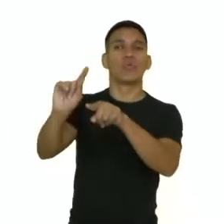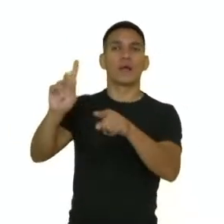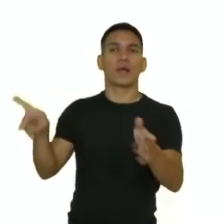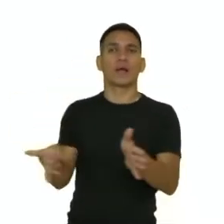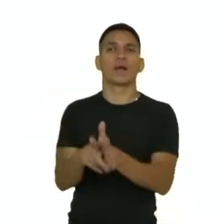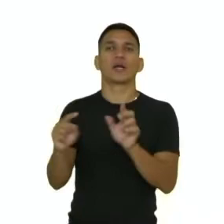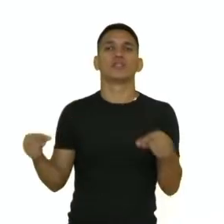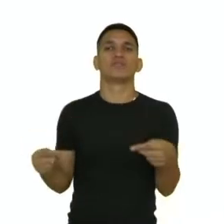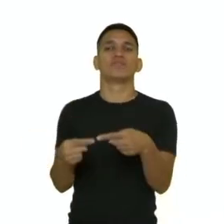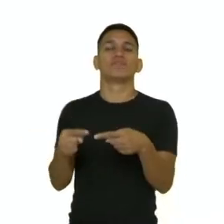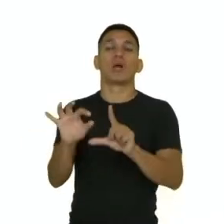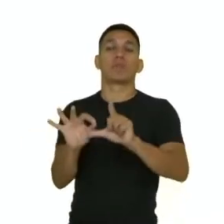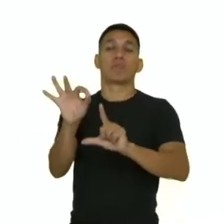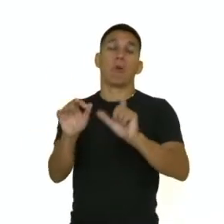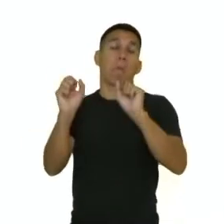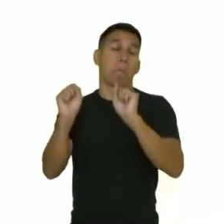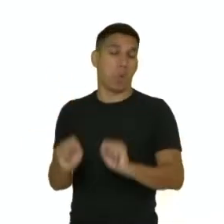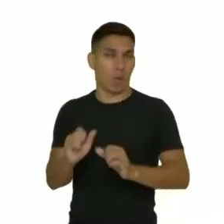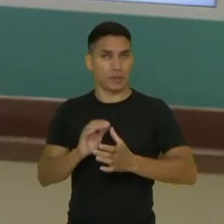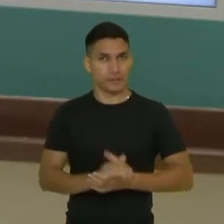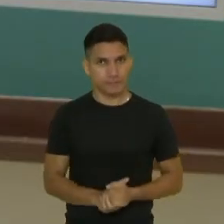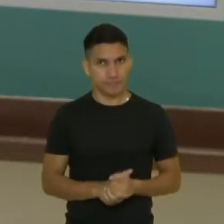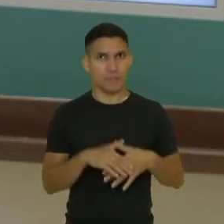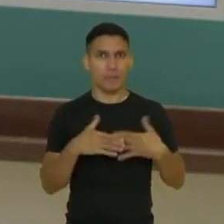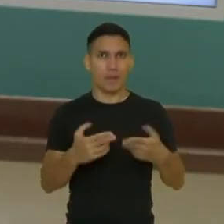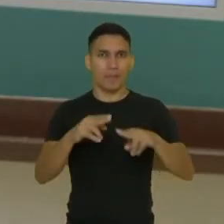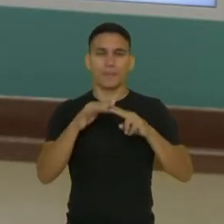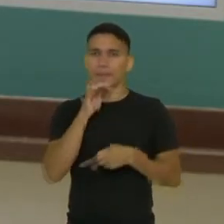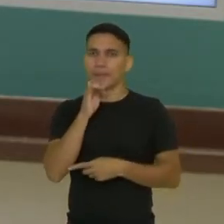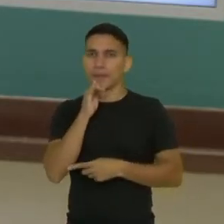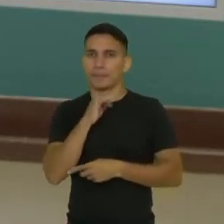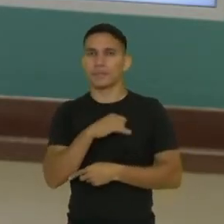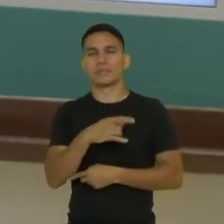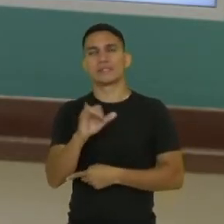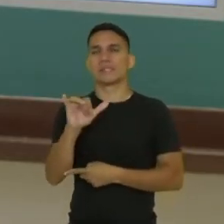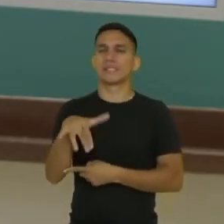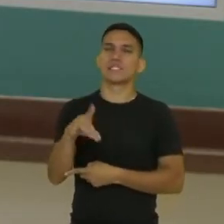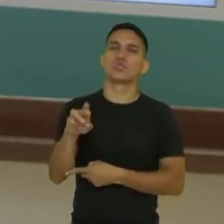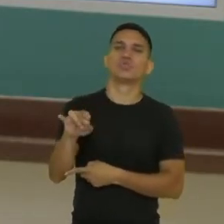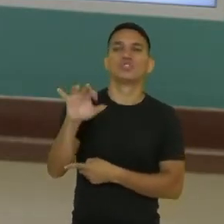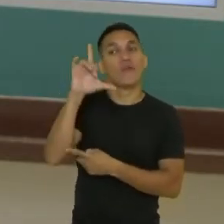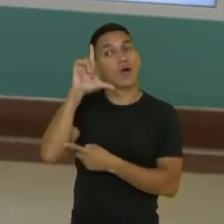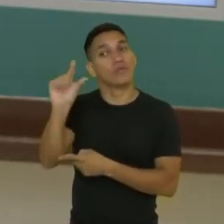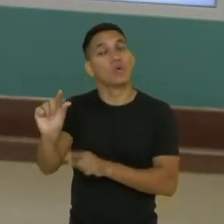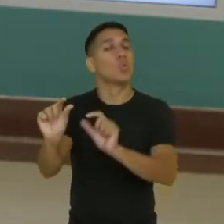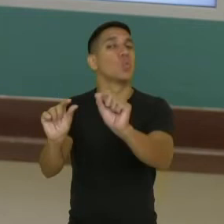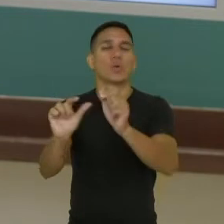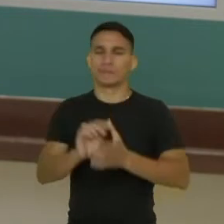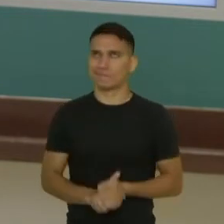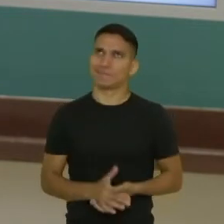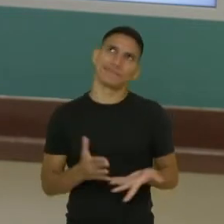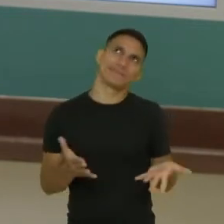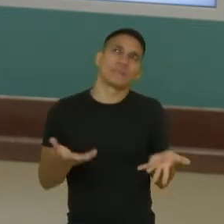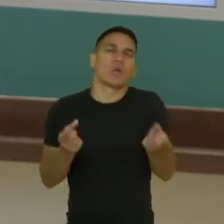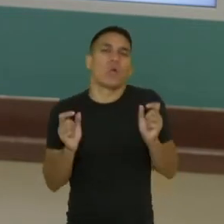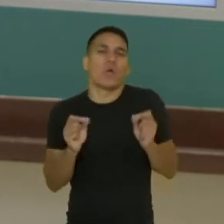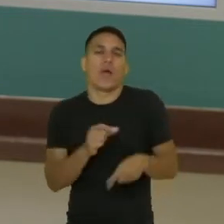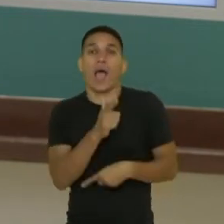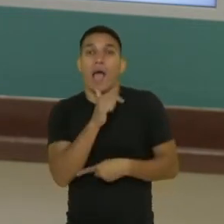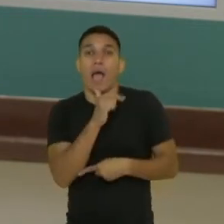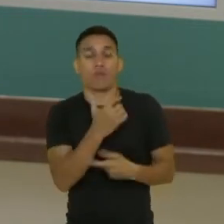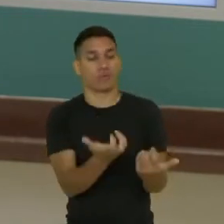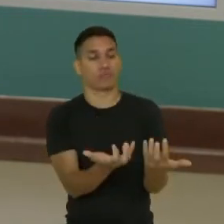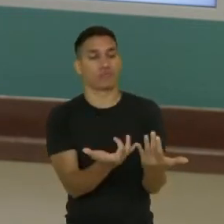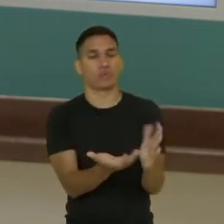uma probabilidade. Por exemplo, argumento indutivo. Quando eu falo assim, olha, a água ferve a